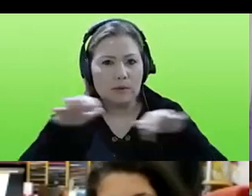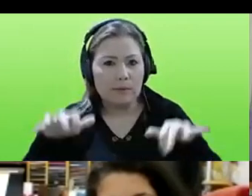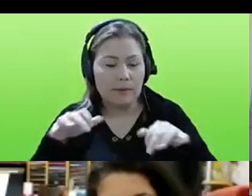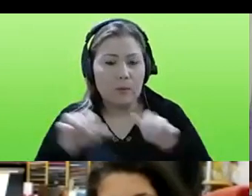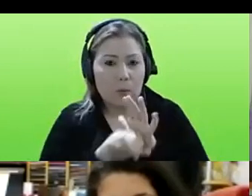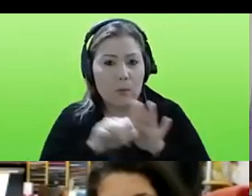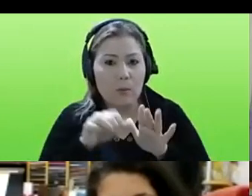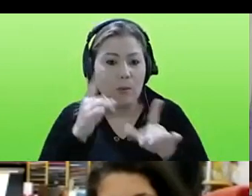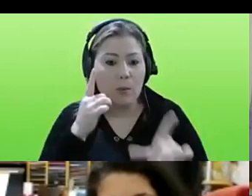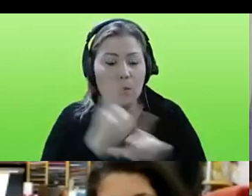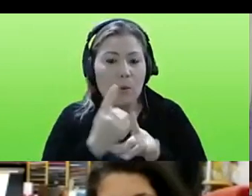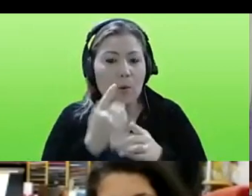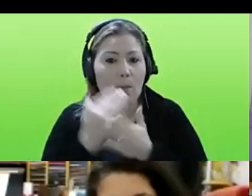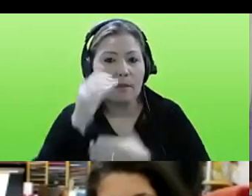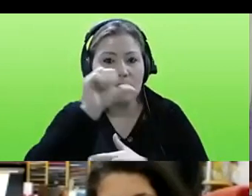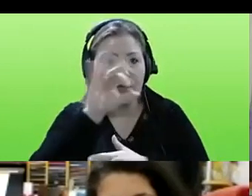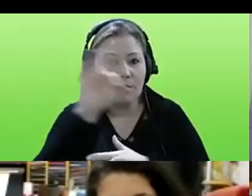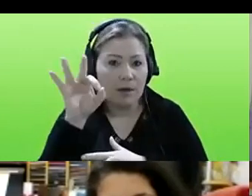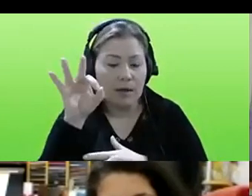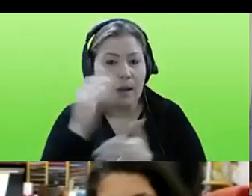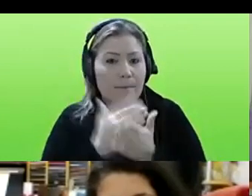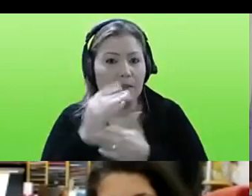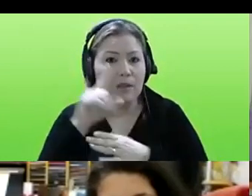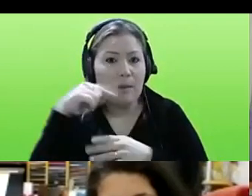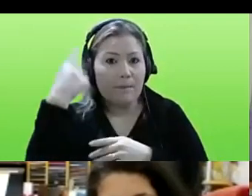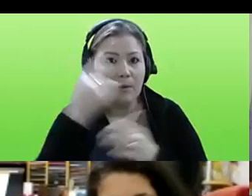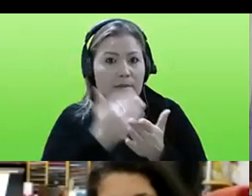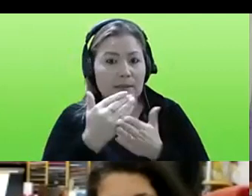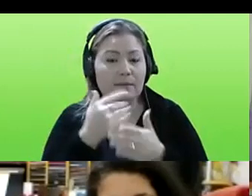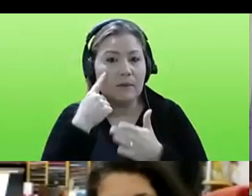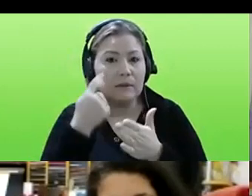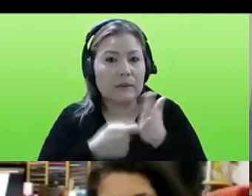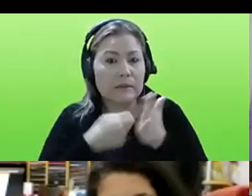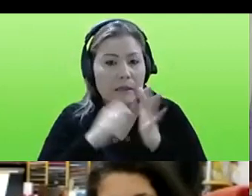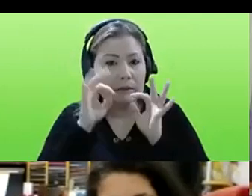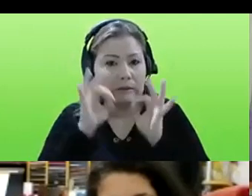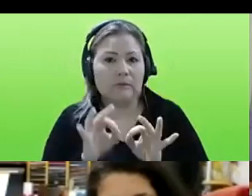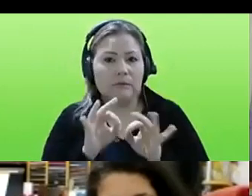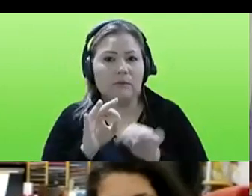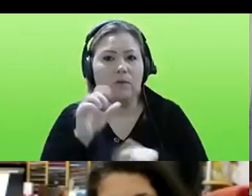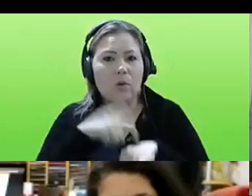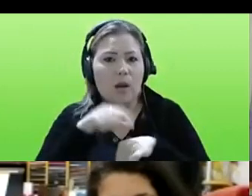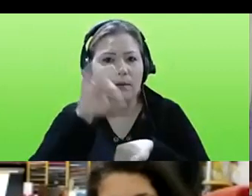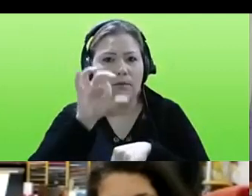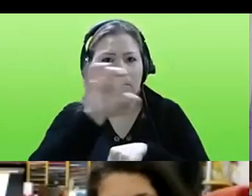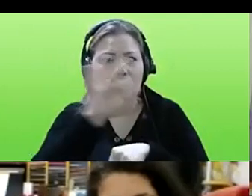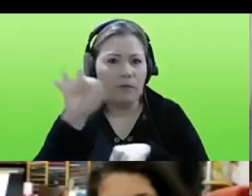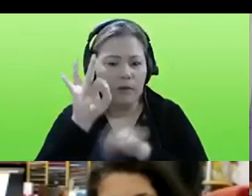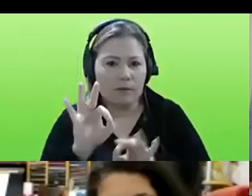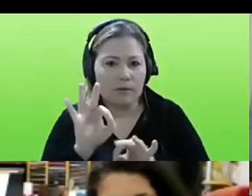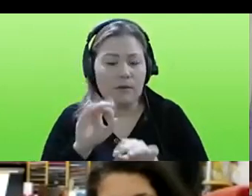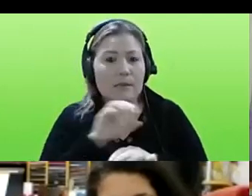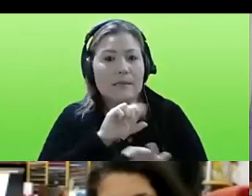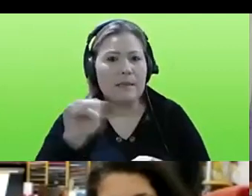O encontro começa às 9 horas. A partir da próxima terça, vamos tentar começar no horário pontualmente. No semestre passado,